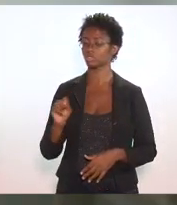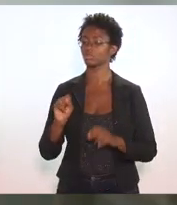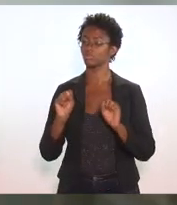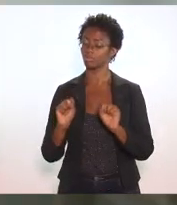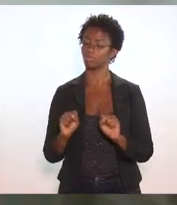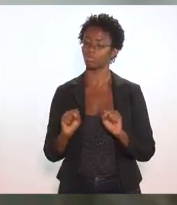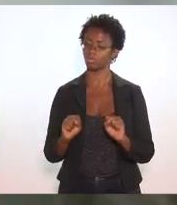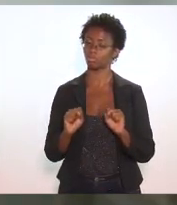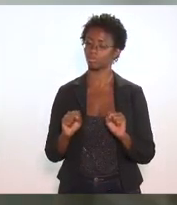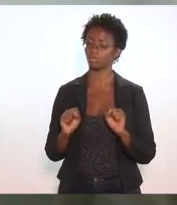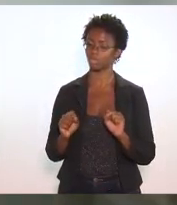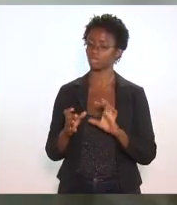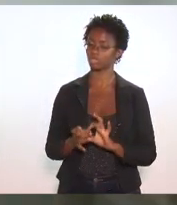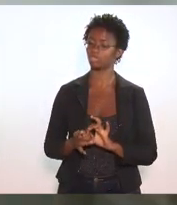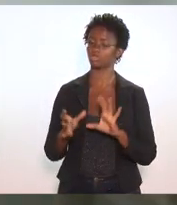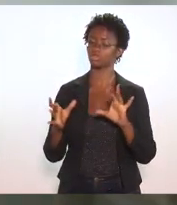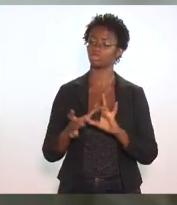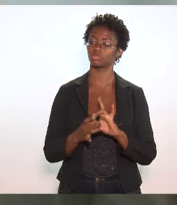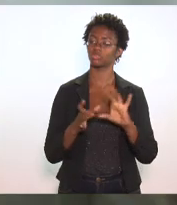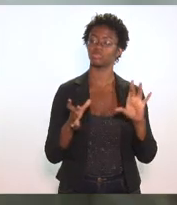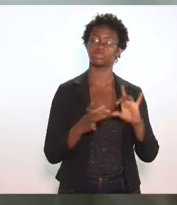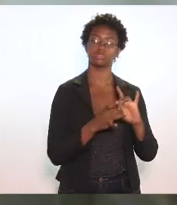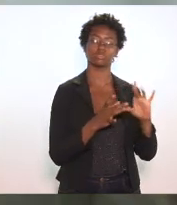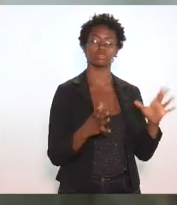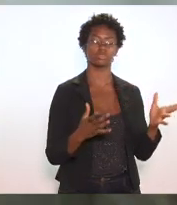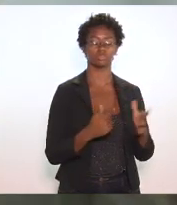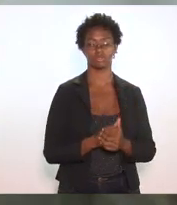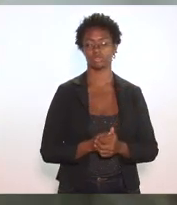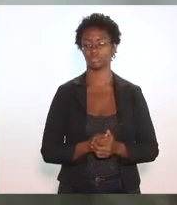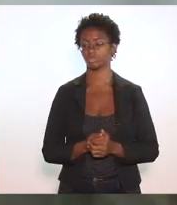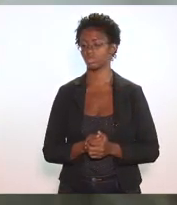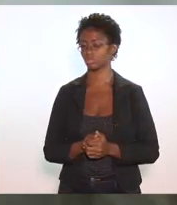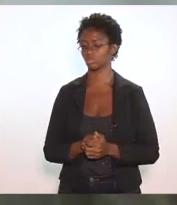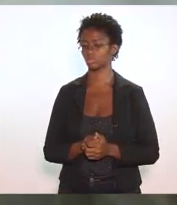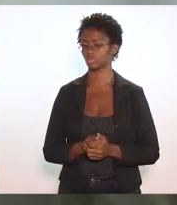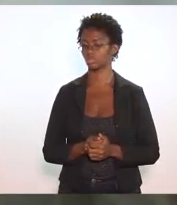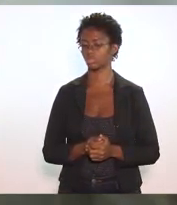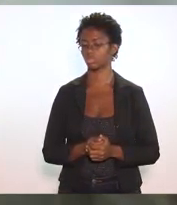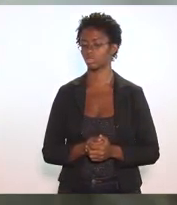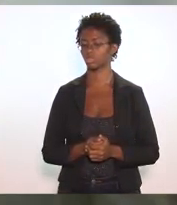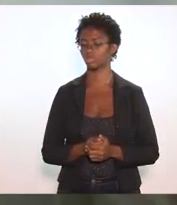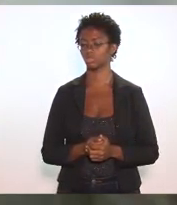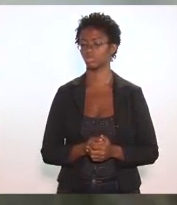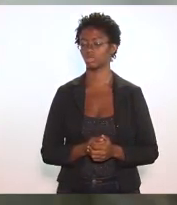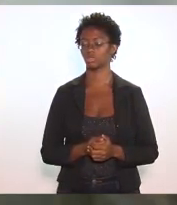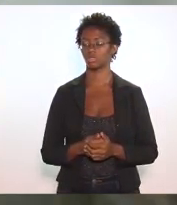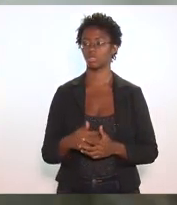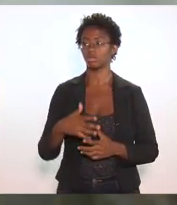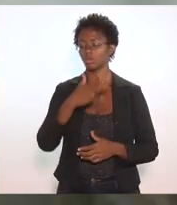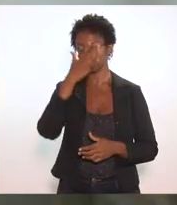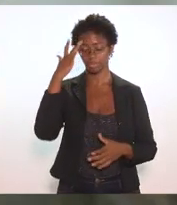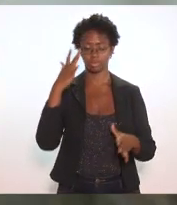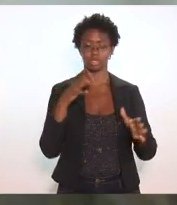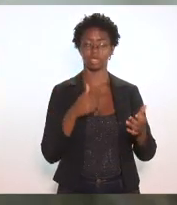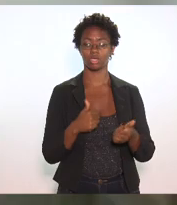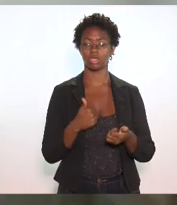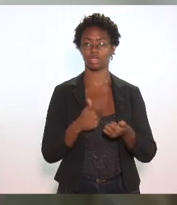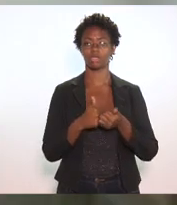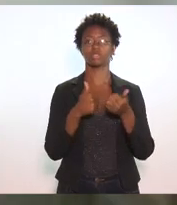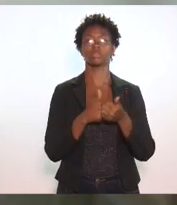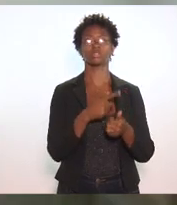Excelência pode disponibilizar a doutora Magda Chambrian para assessorar a nossa